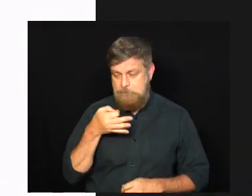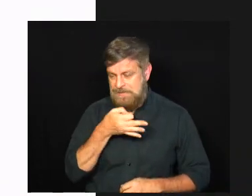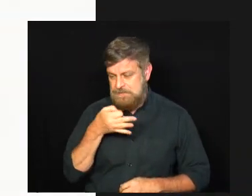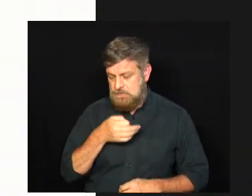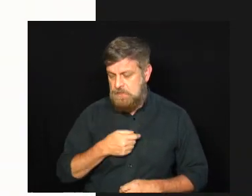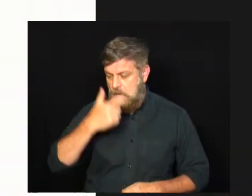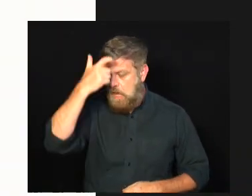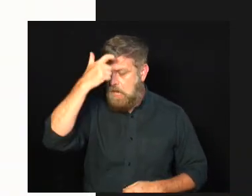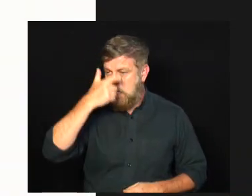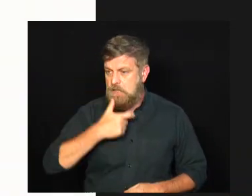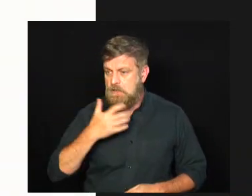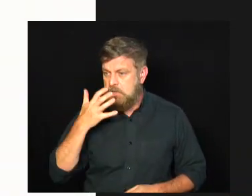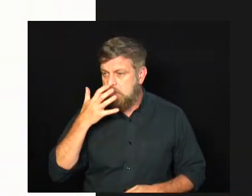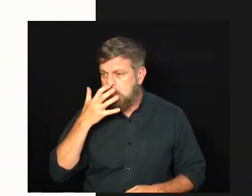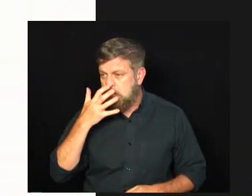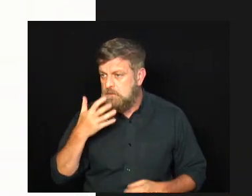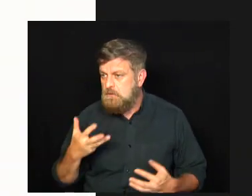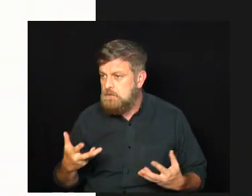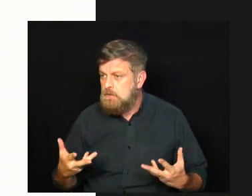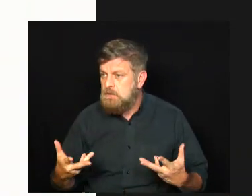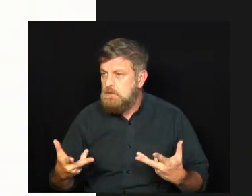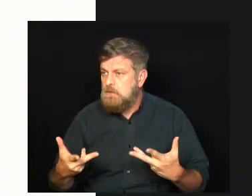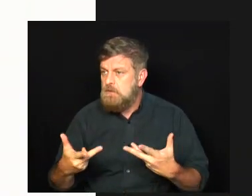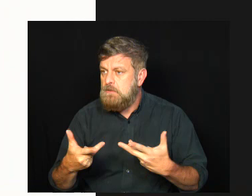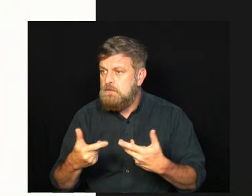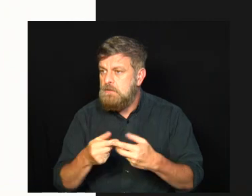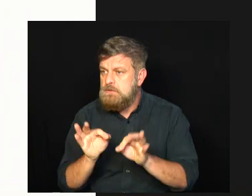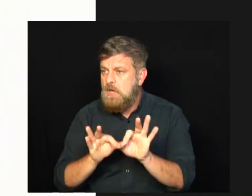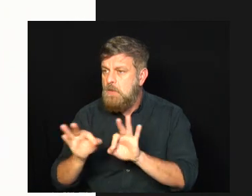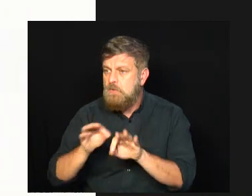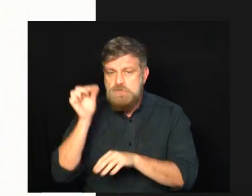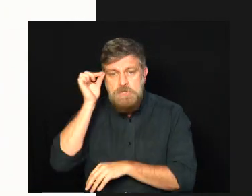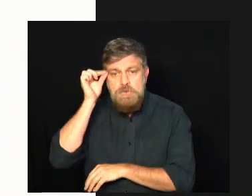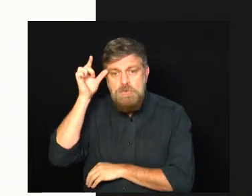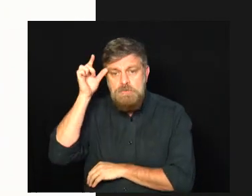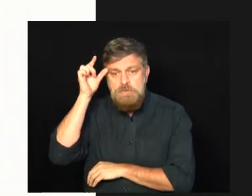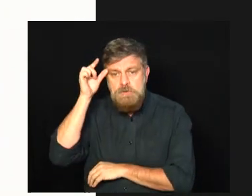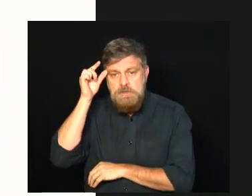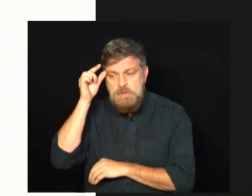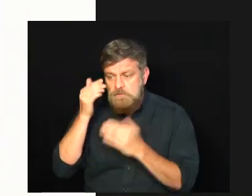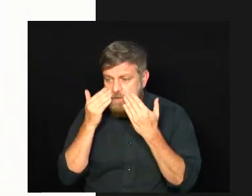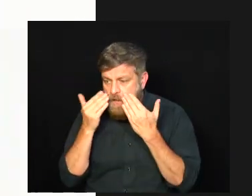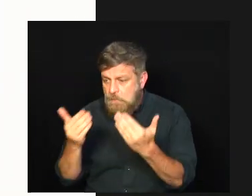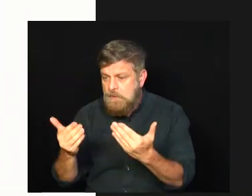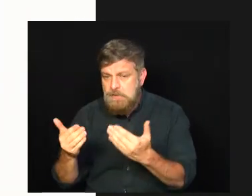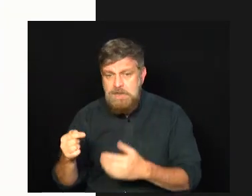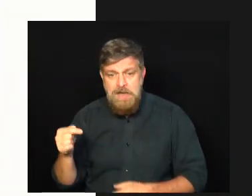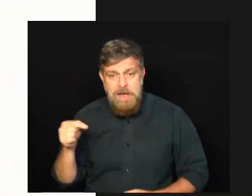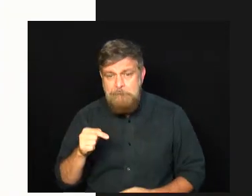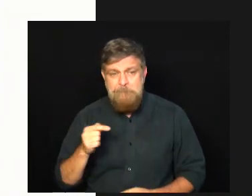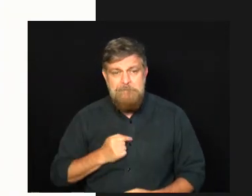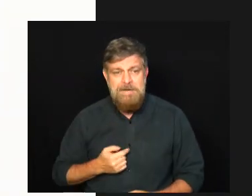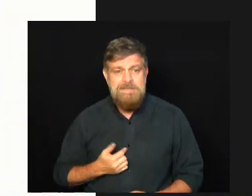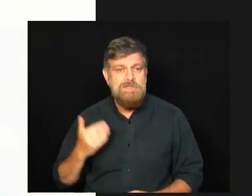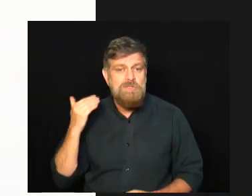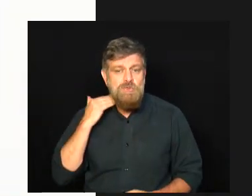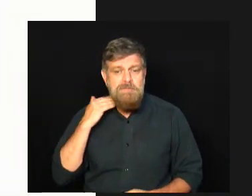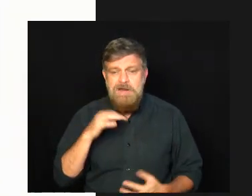aqui encantada com os projetos culturais que vocês apresentam, mas isso não chega no Banco